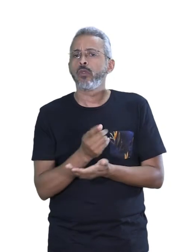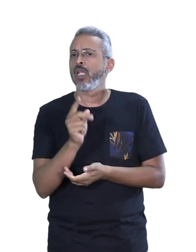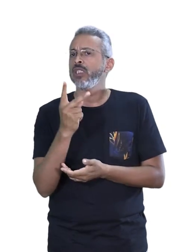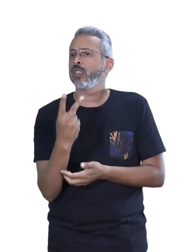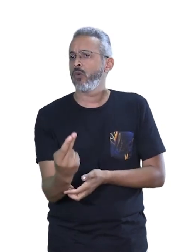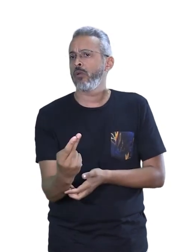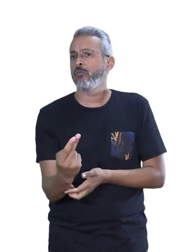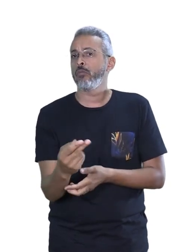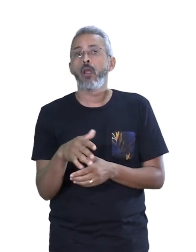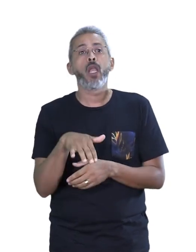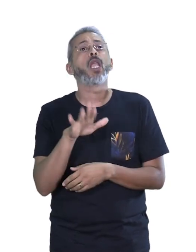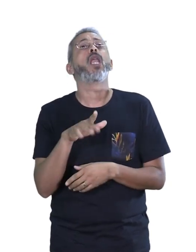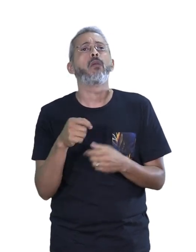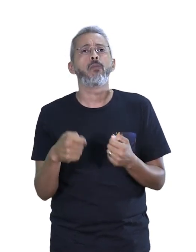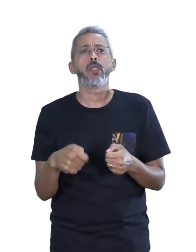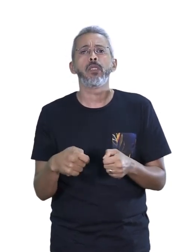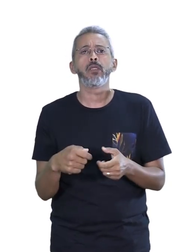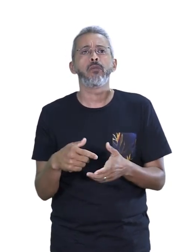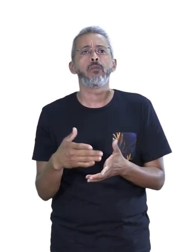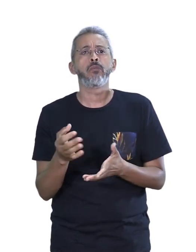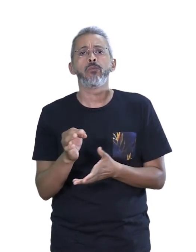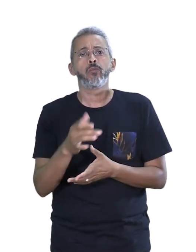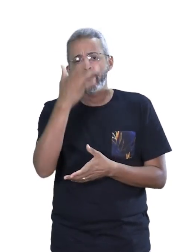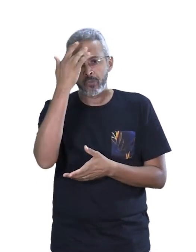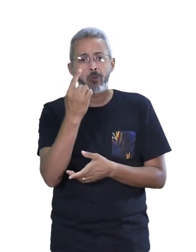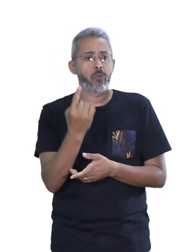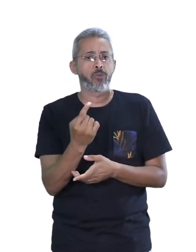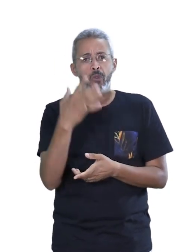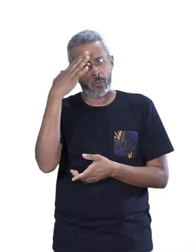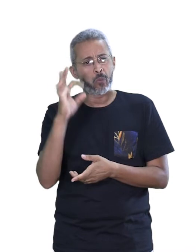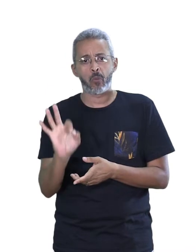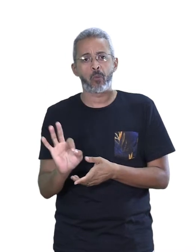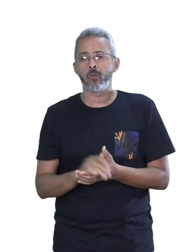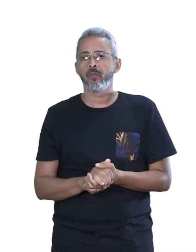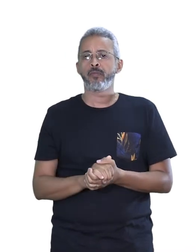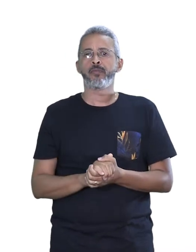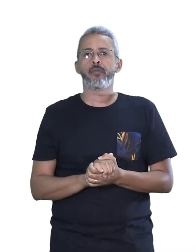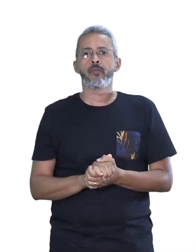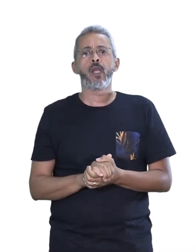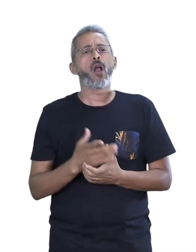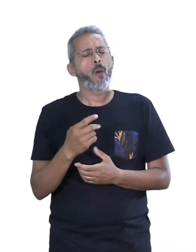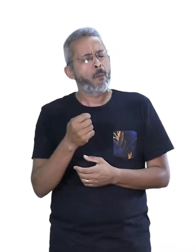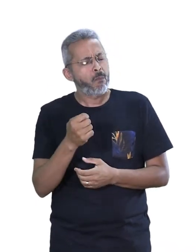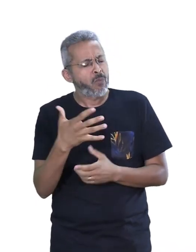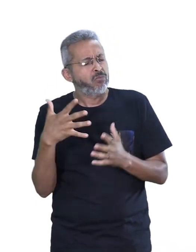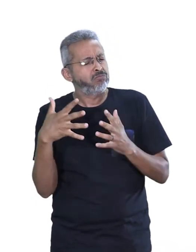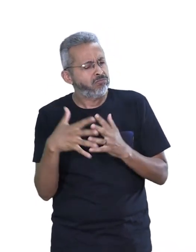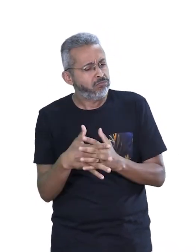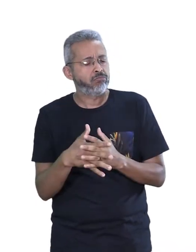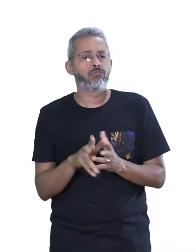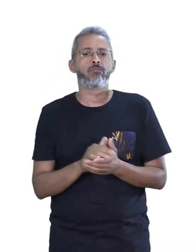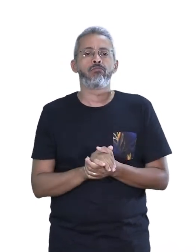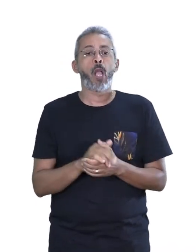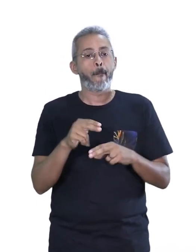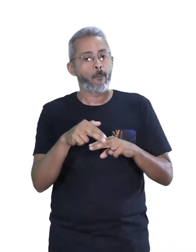digitadores. Ocorre o mesmo. Quem precisa? Alguém. Não sabemos. Esse é um pouco mais